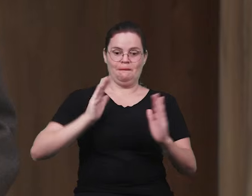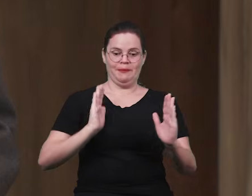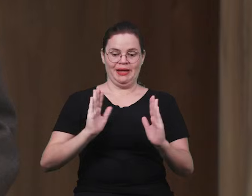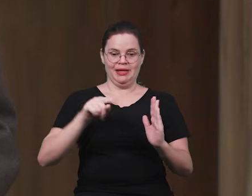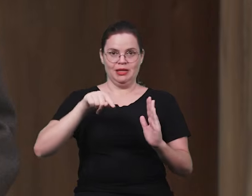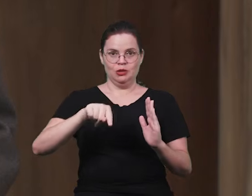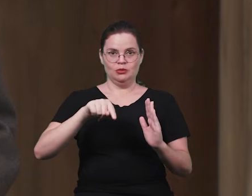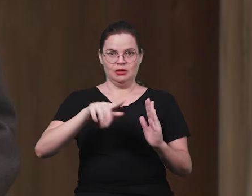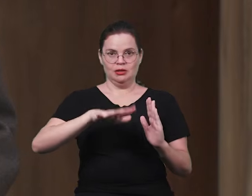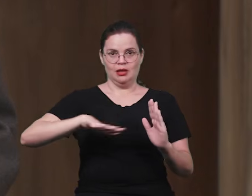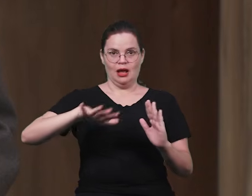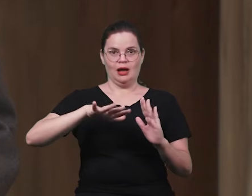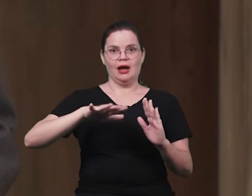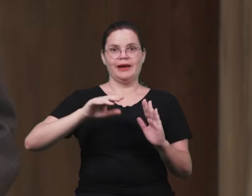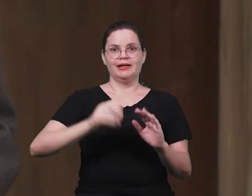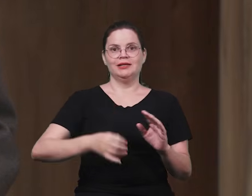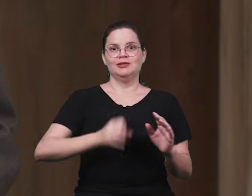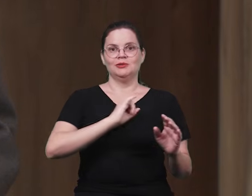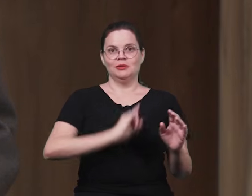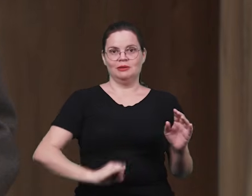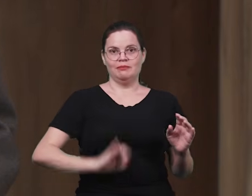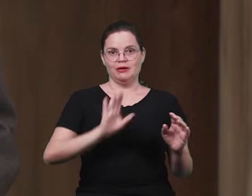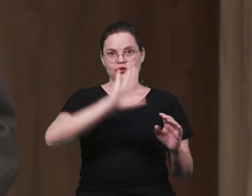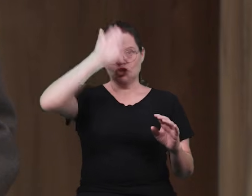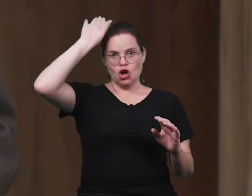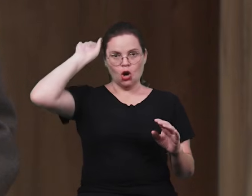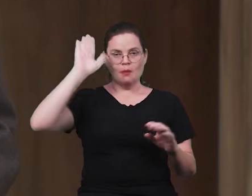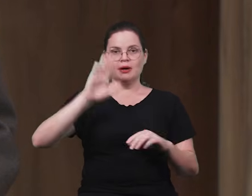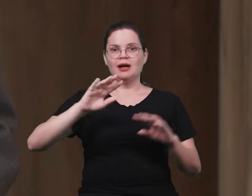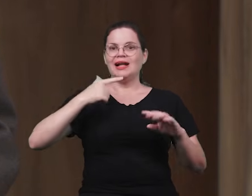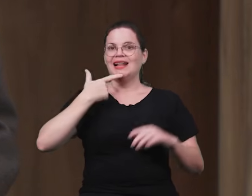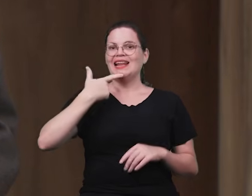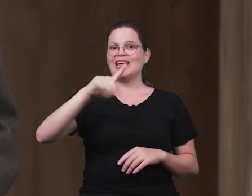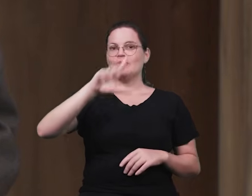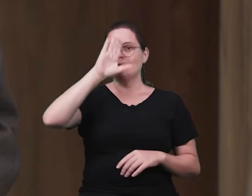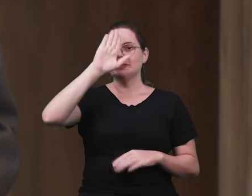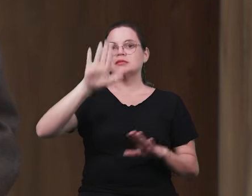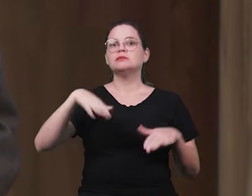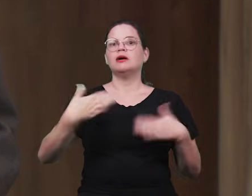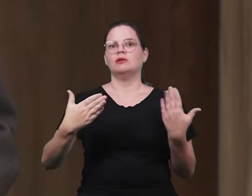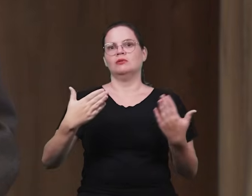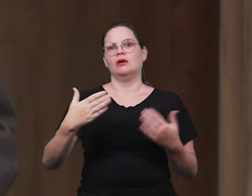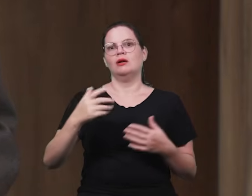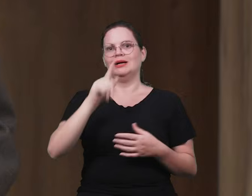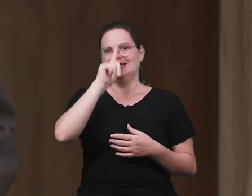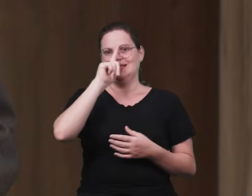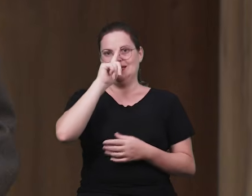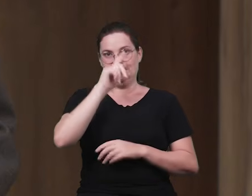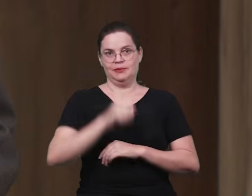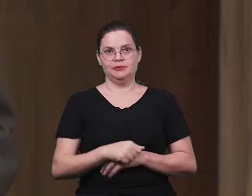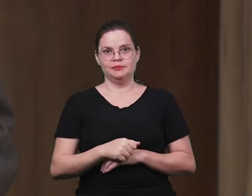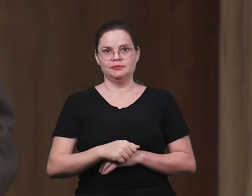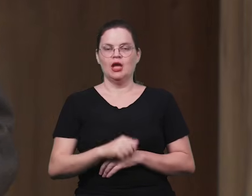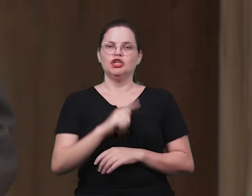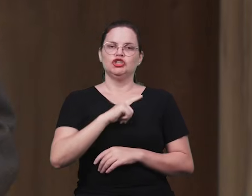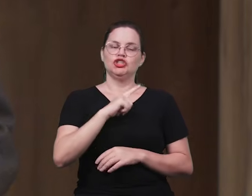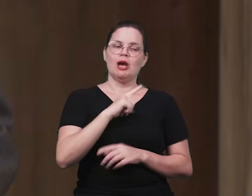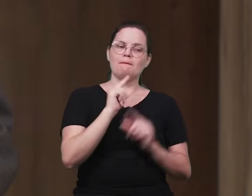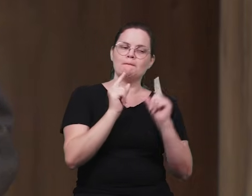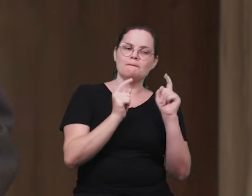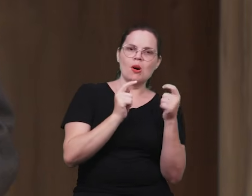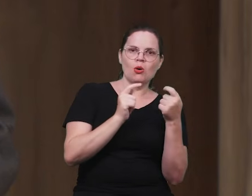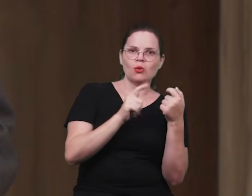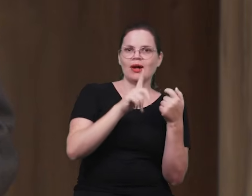todos falavam o grego. O Império Romano falava o latim, mas falava o grego também. As